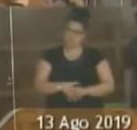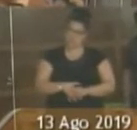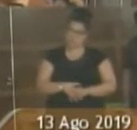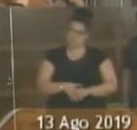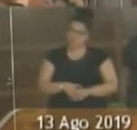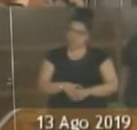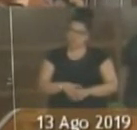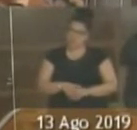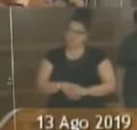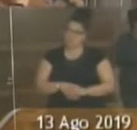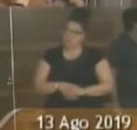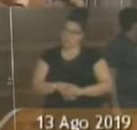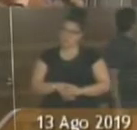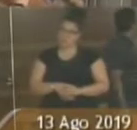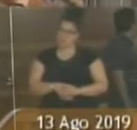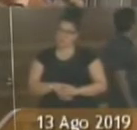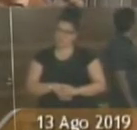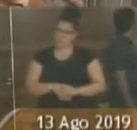Canindé,